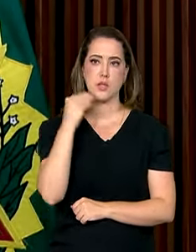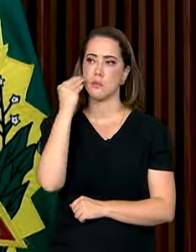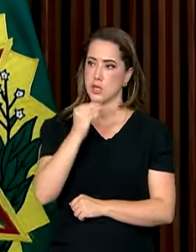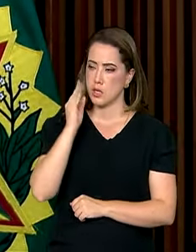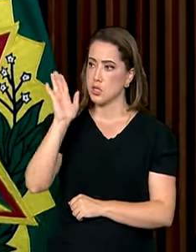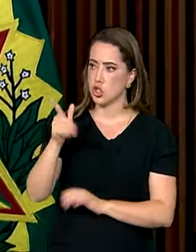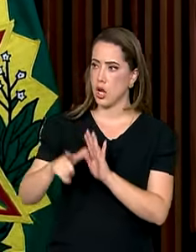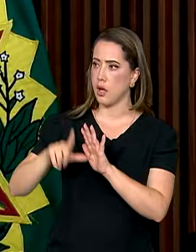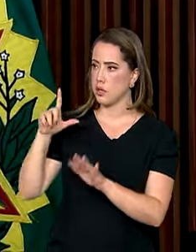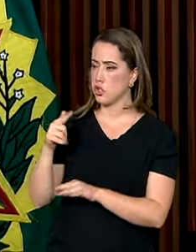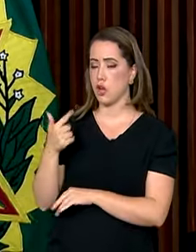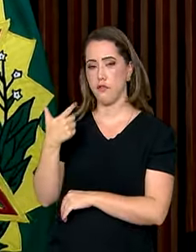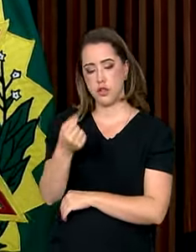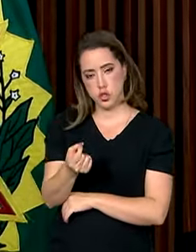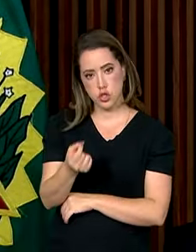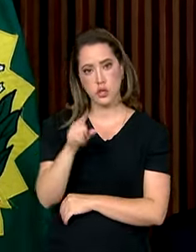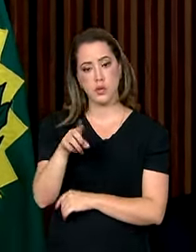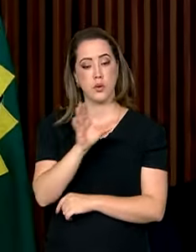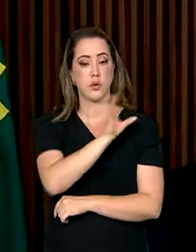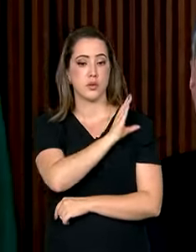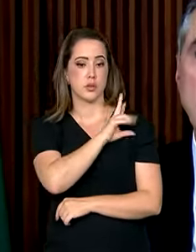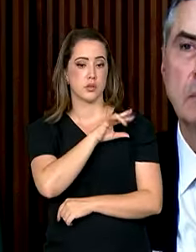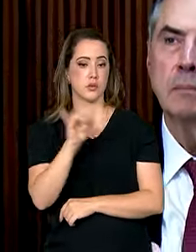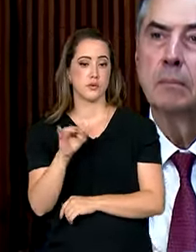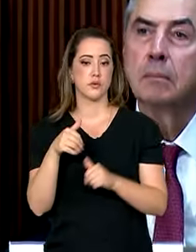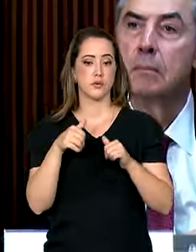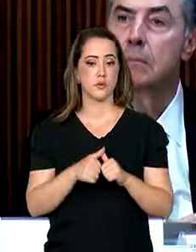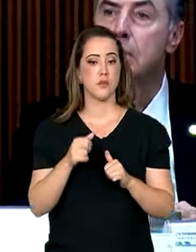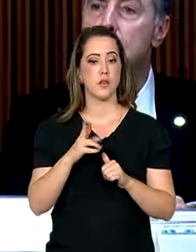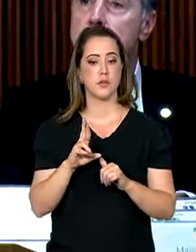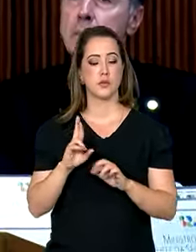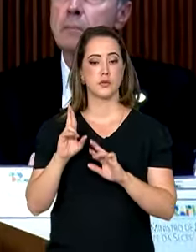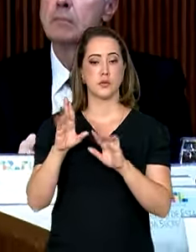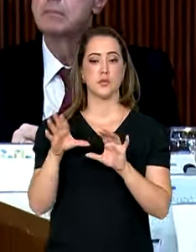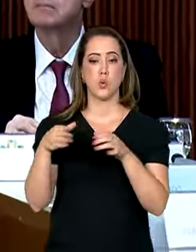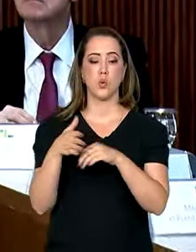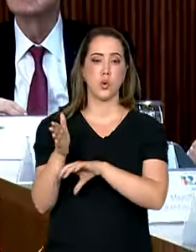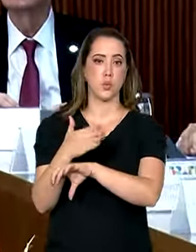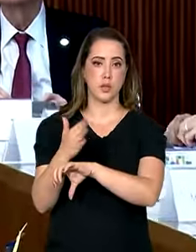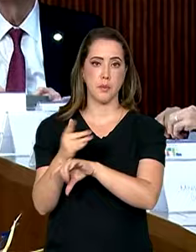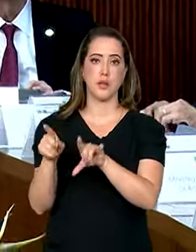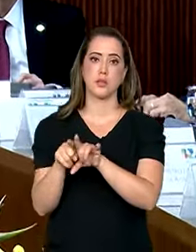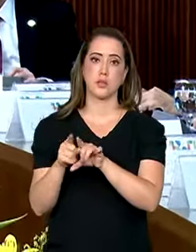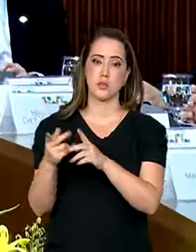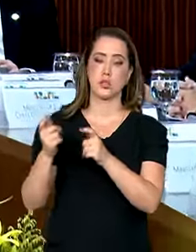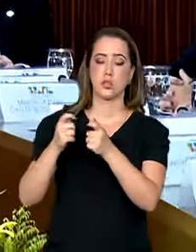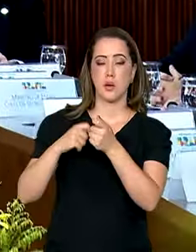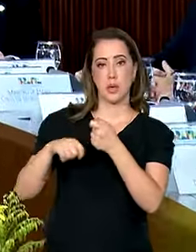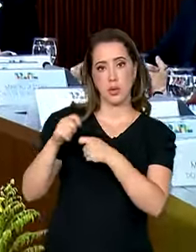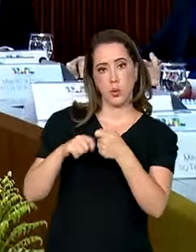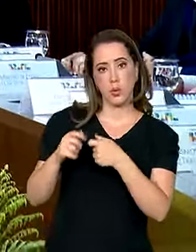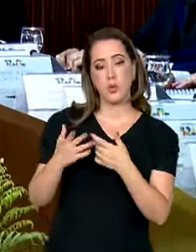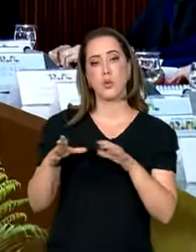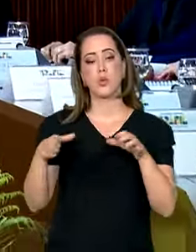fez o G20 por isso a coordenação vai ficar muito sobre oati e sobre a fazenda e